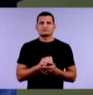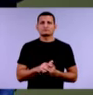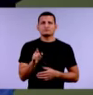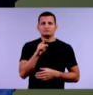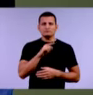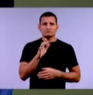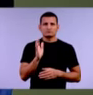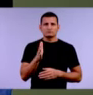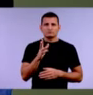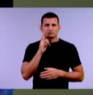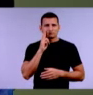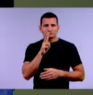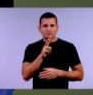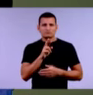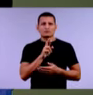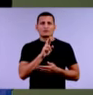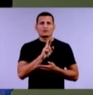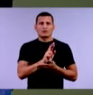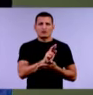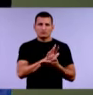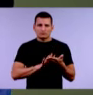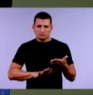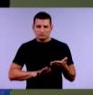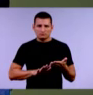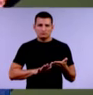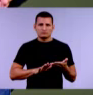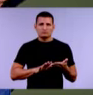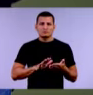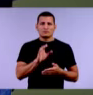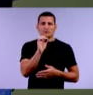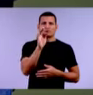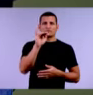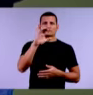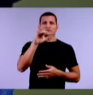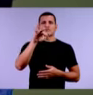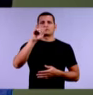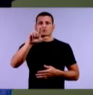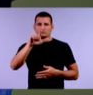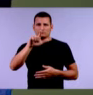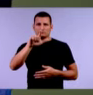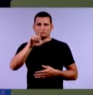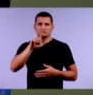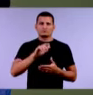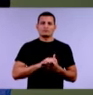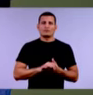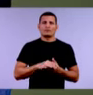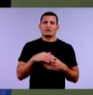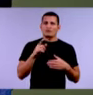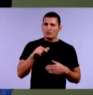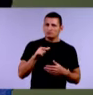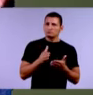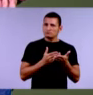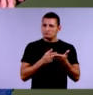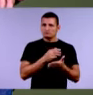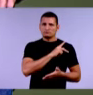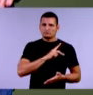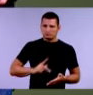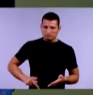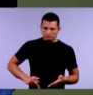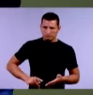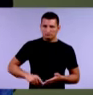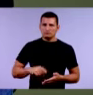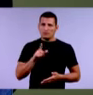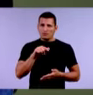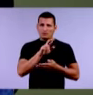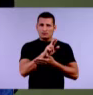ouviu falar em redação oficial? Bom, de acordo com o Manual de Redação da Presidência da República, redação oficial